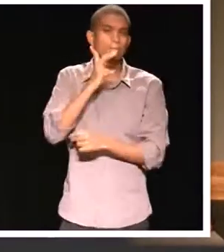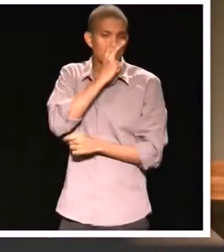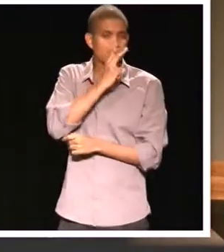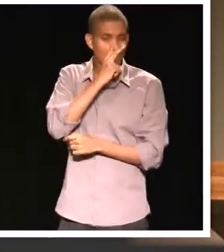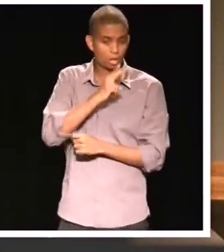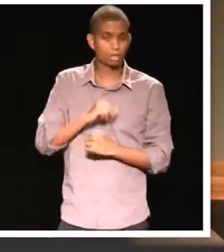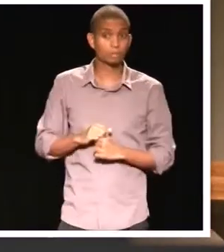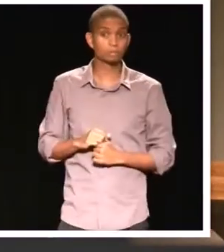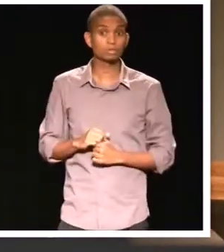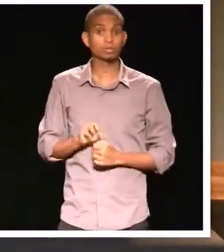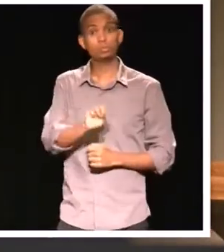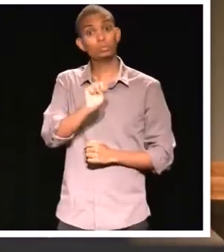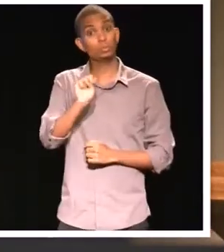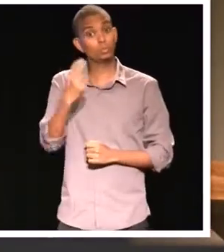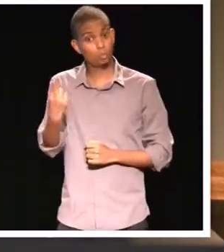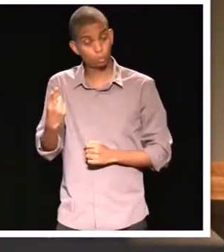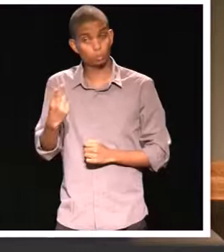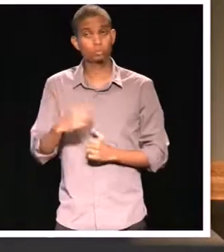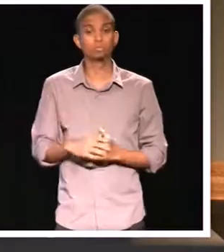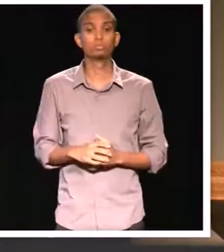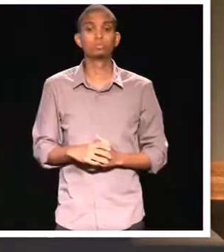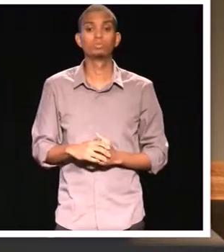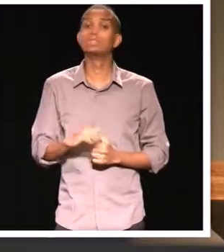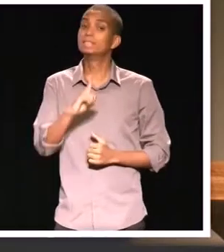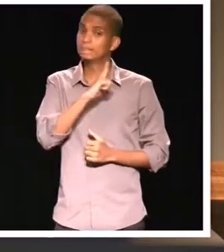Ou se encontram com